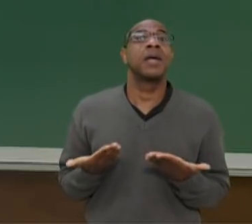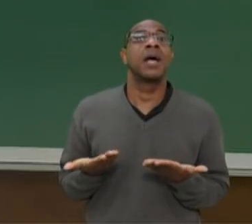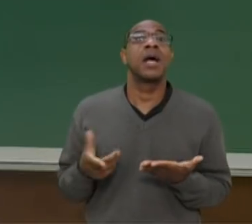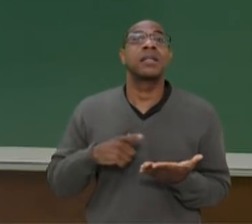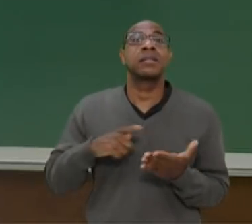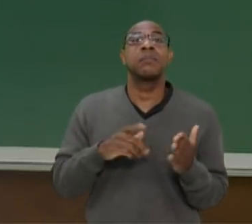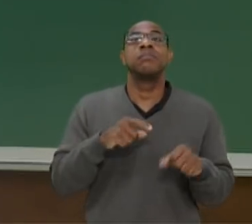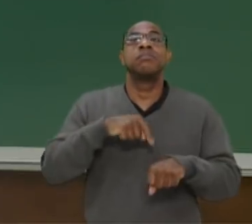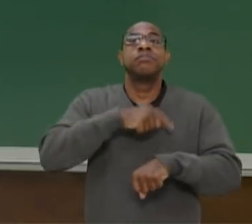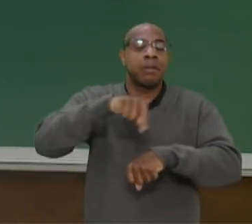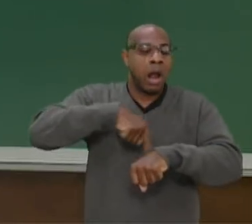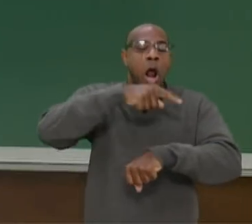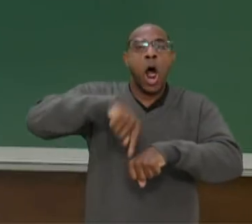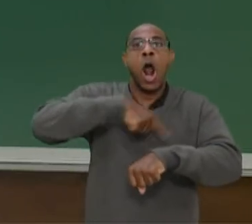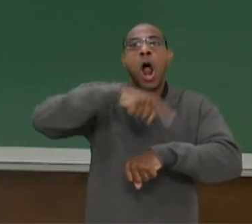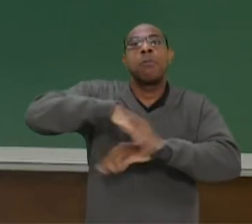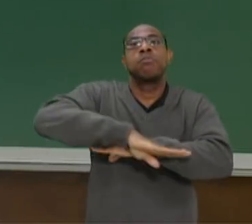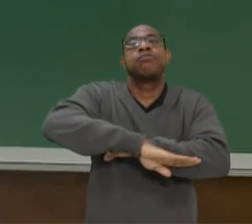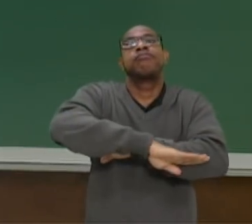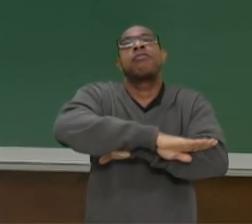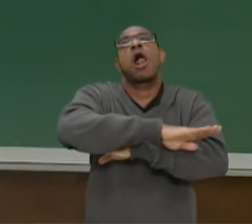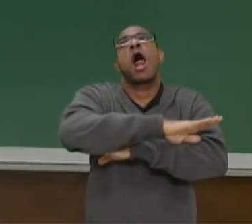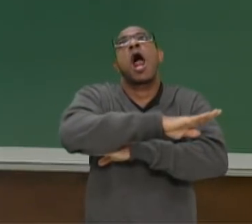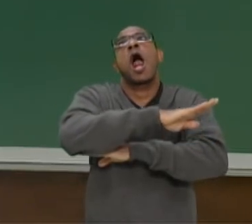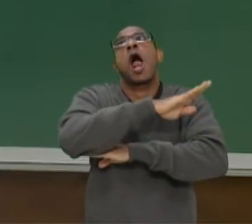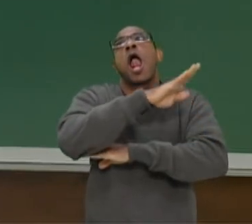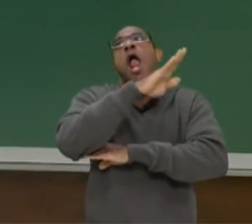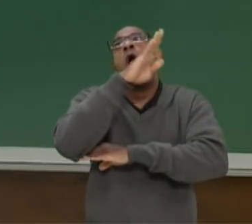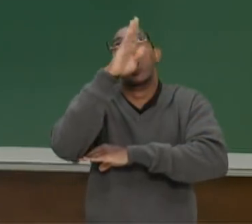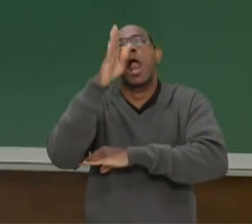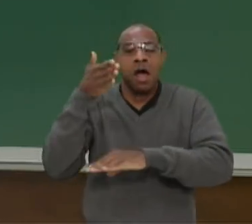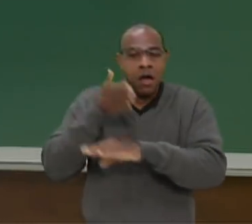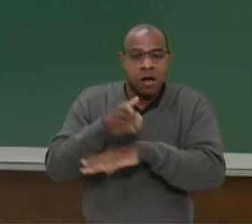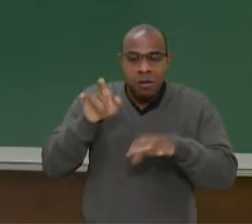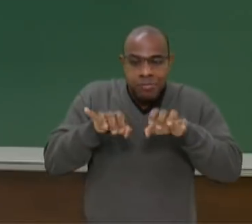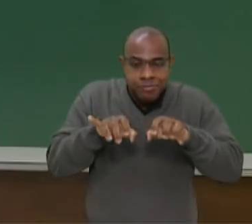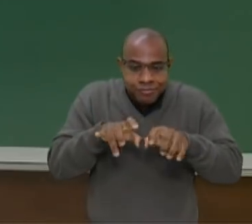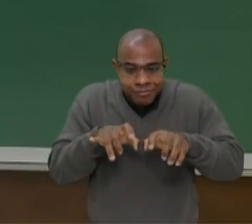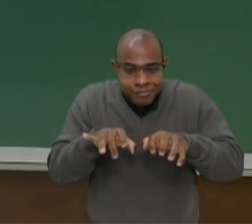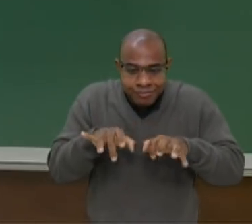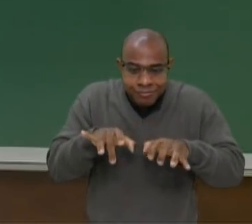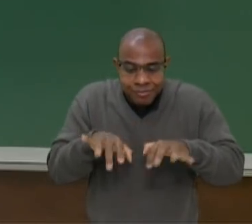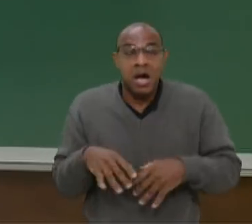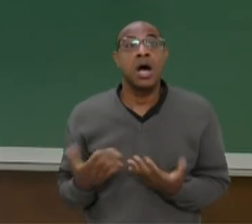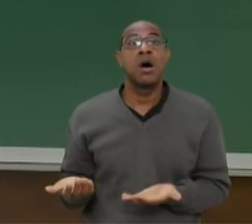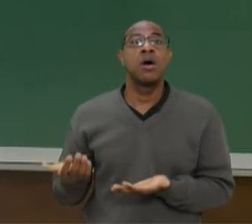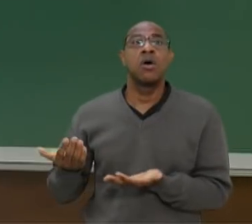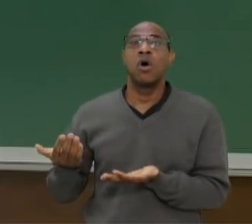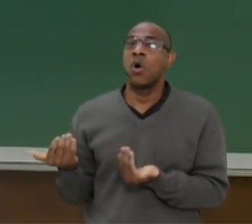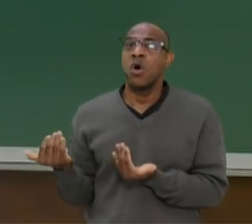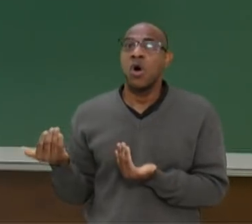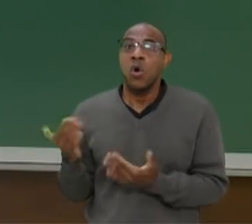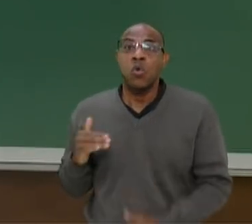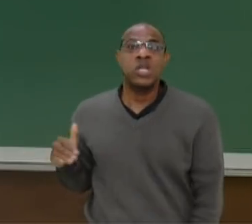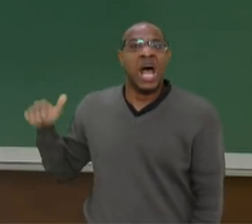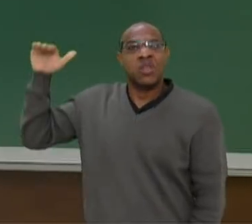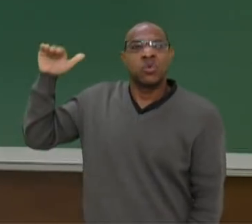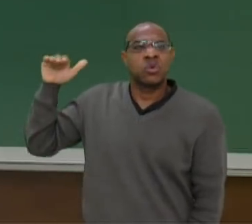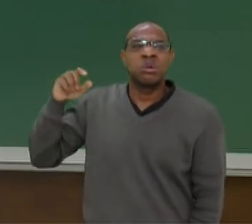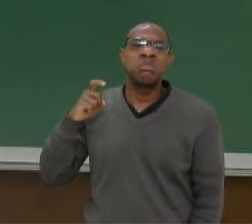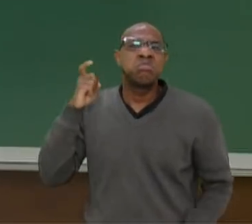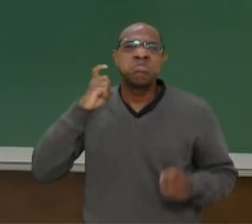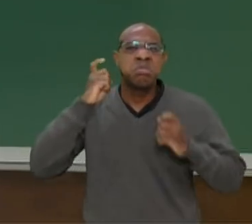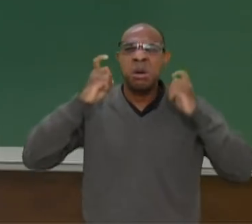passam horas imersos em assuntos ou entretenimento, dos quais os adultos nem sempre se preocupam